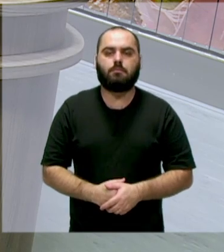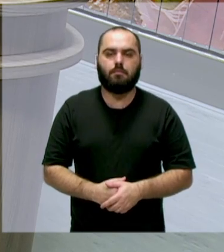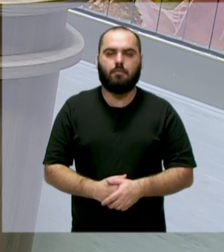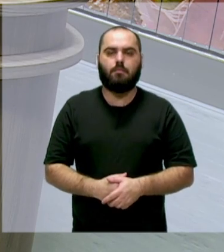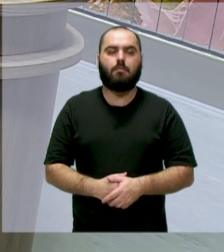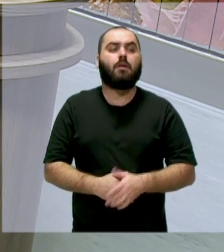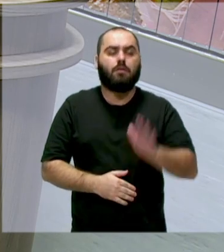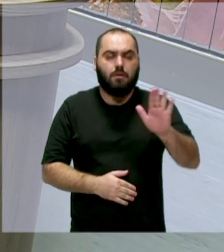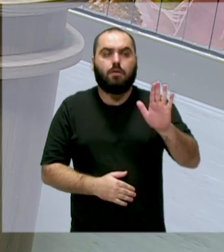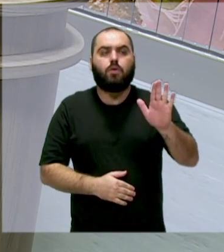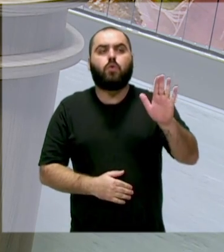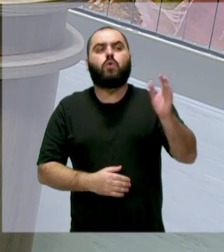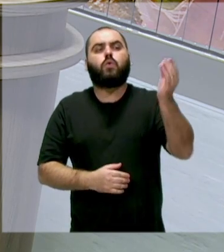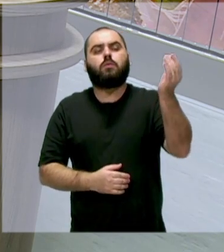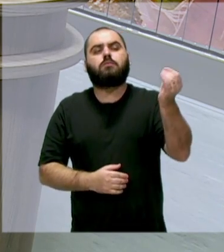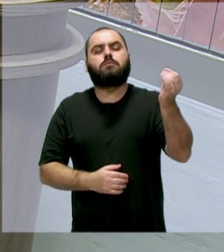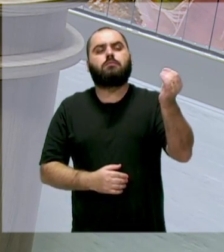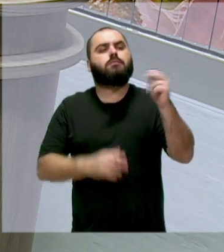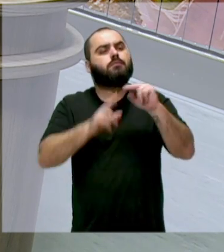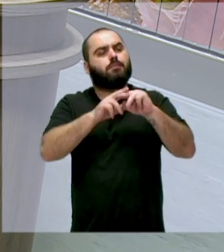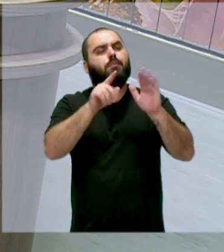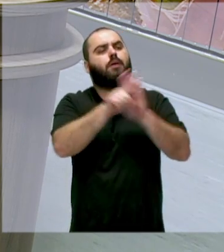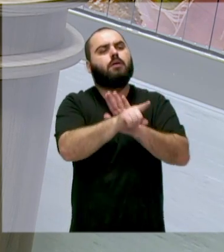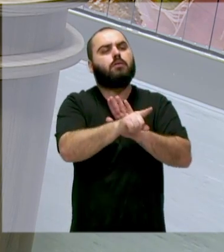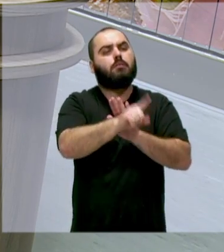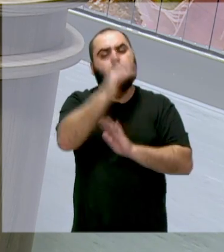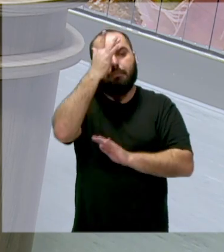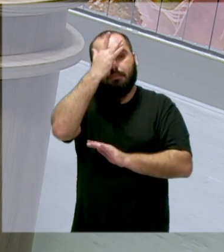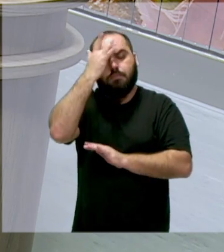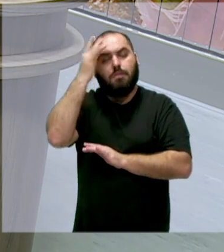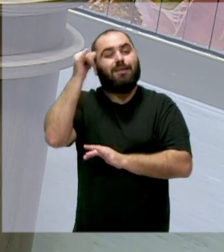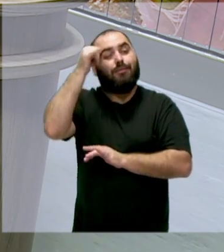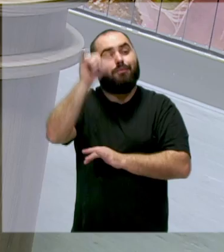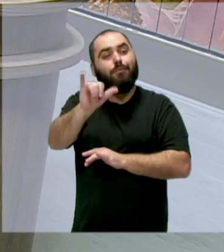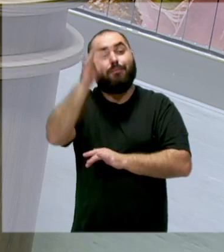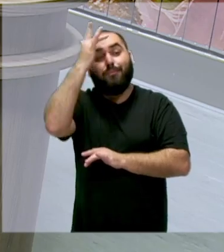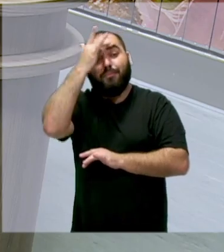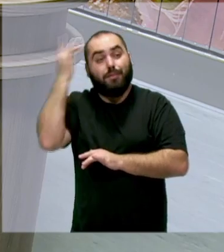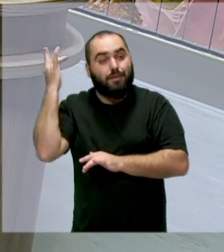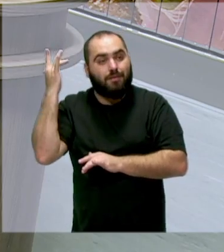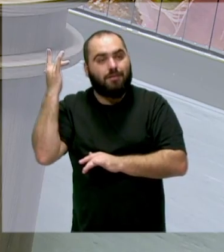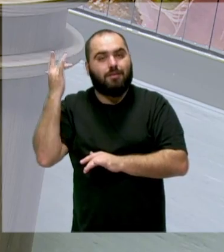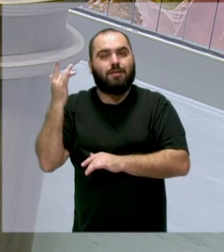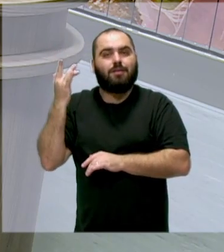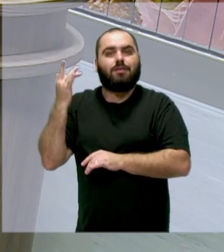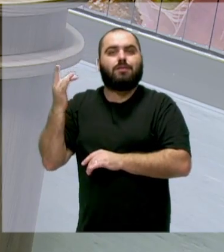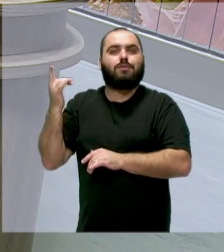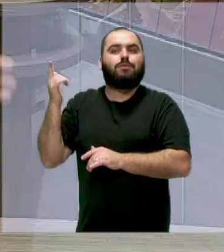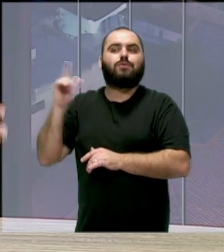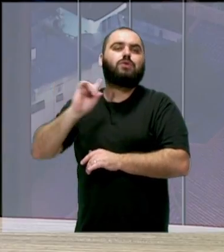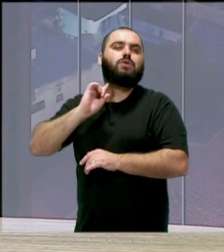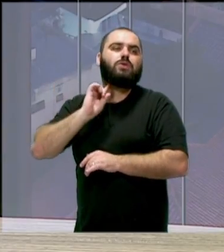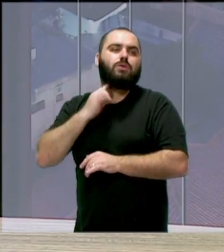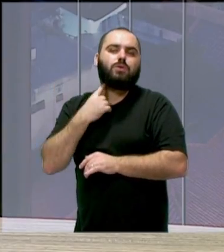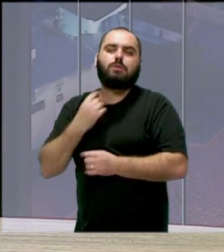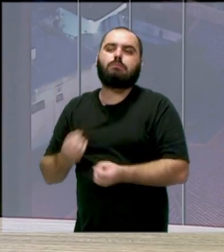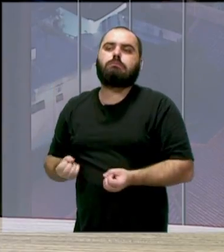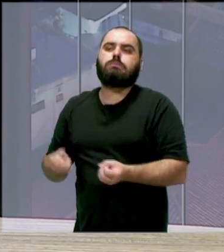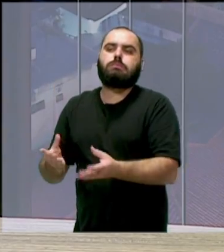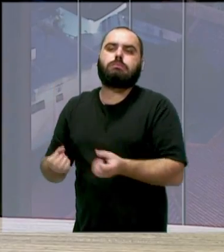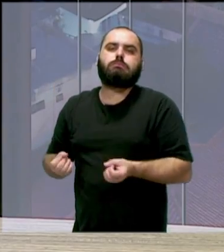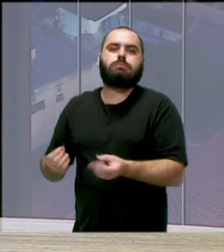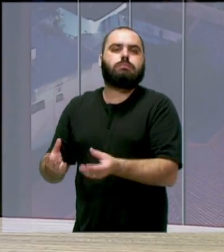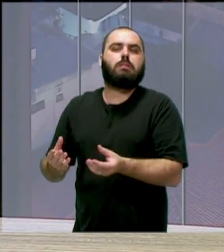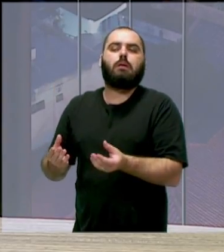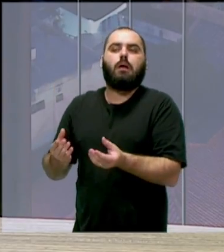realmente pararem de jogar dejetos, deixar, às vezes no terreno baldio,